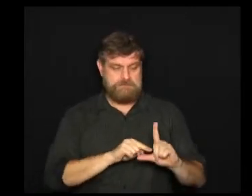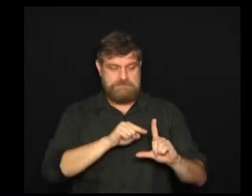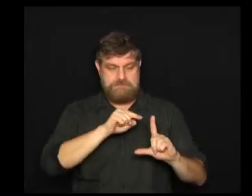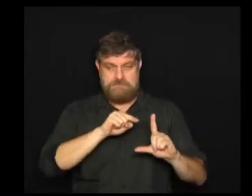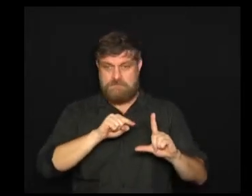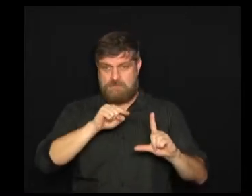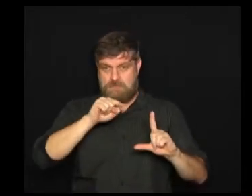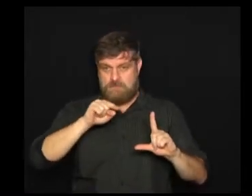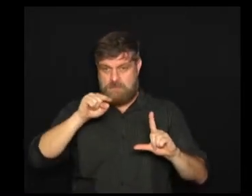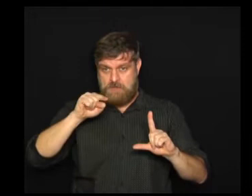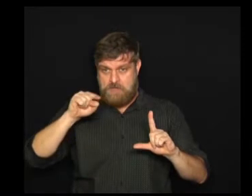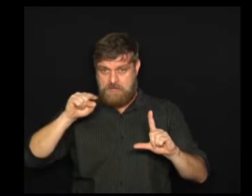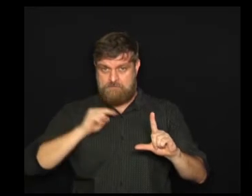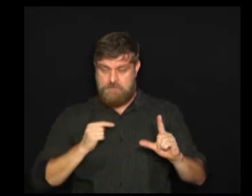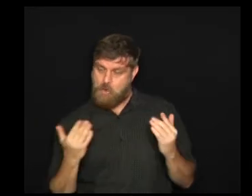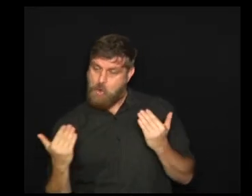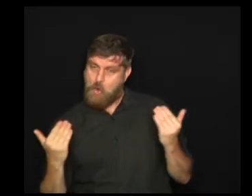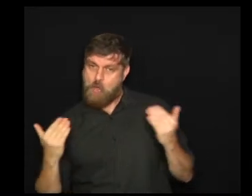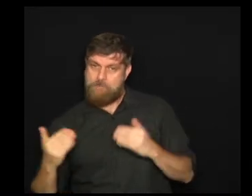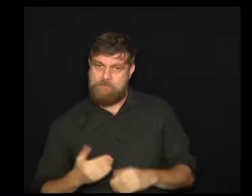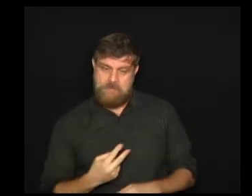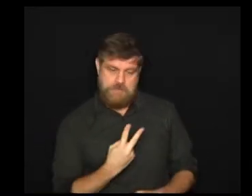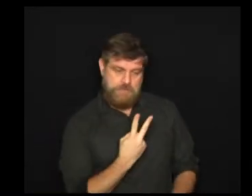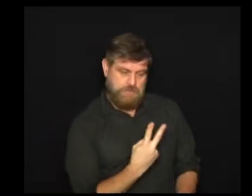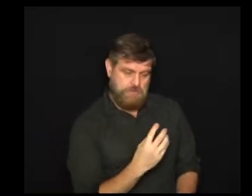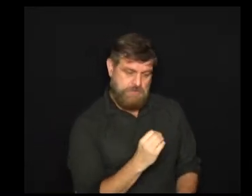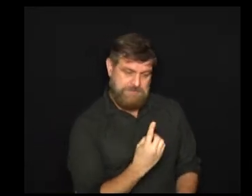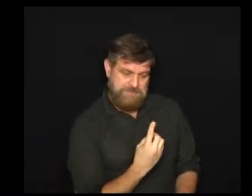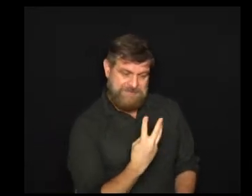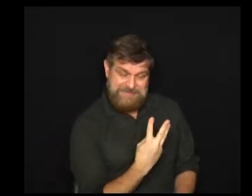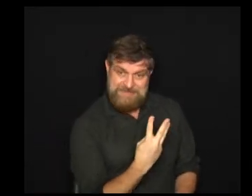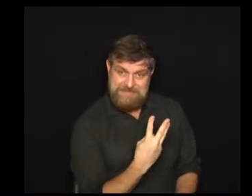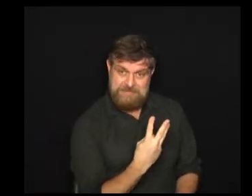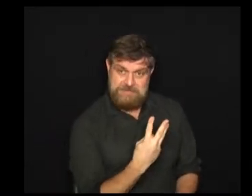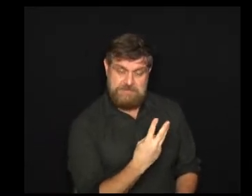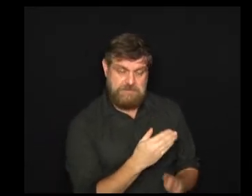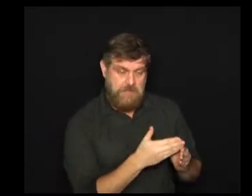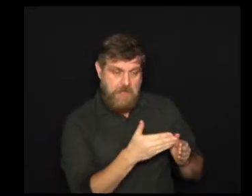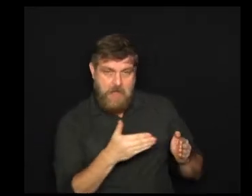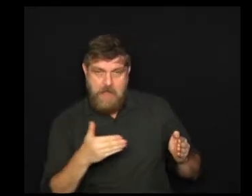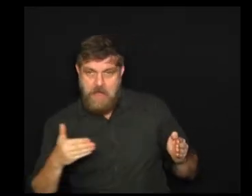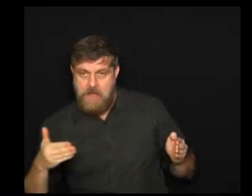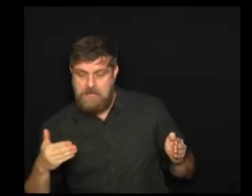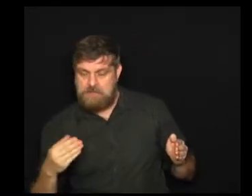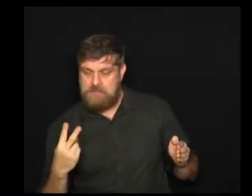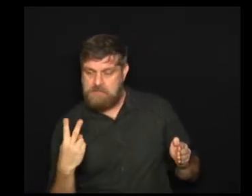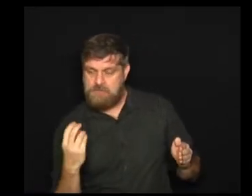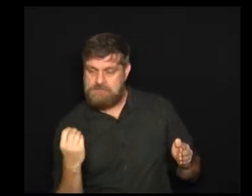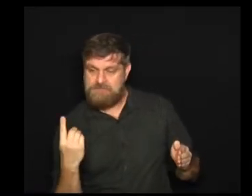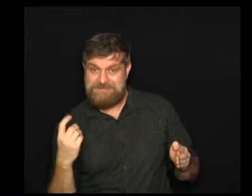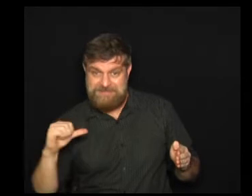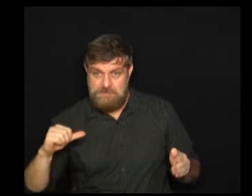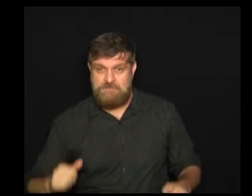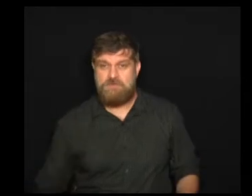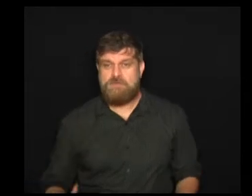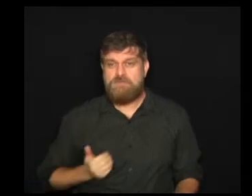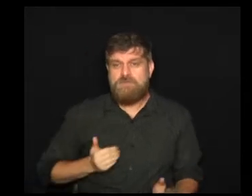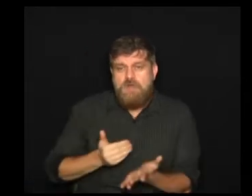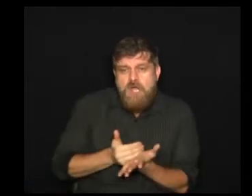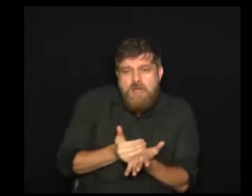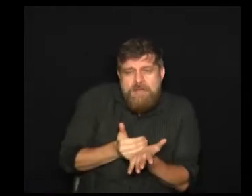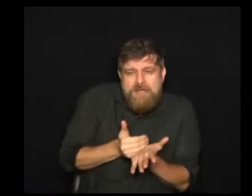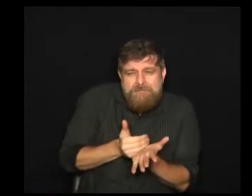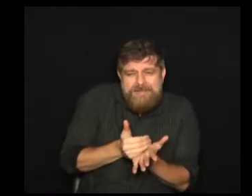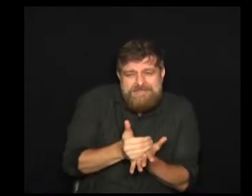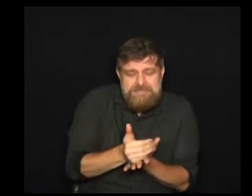gente, comparando de 2013 até o ano passado, né? Então, 2013, quando nós estávamos ainda no